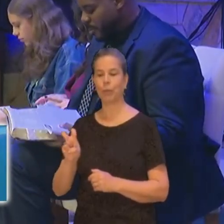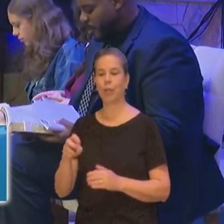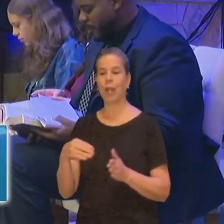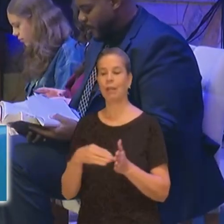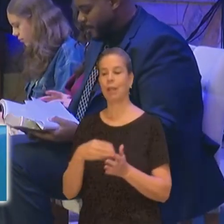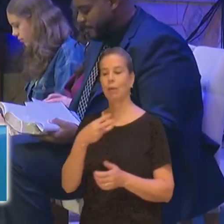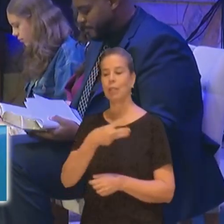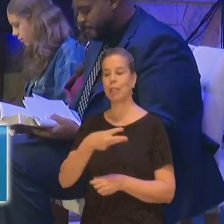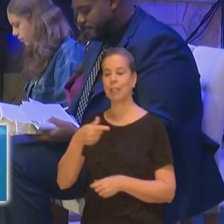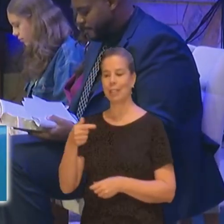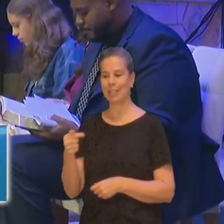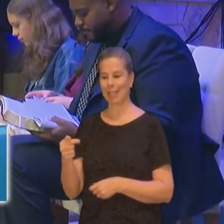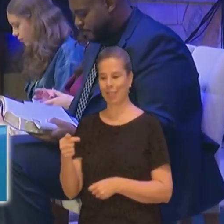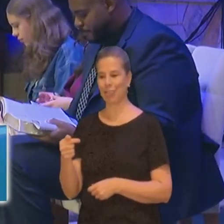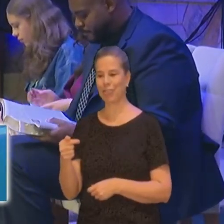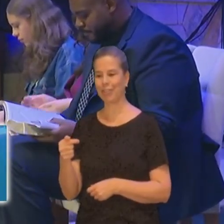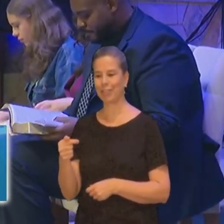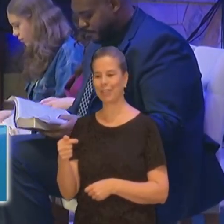a